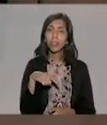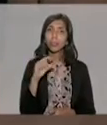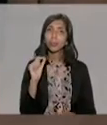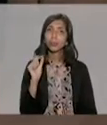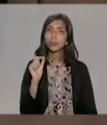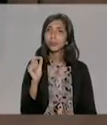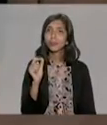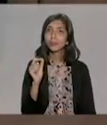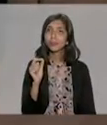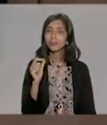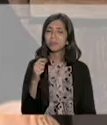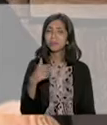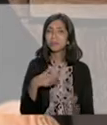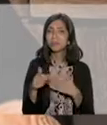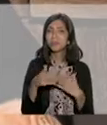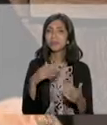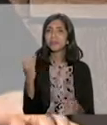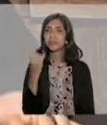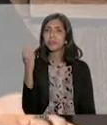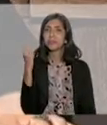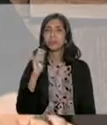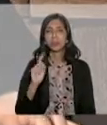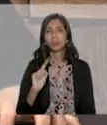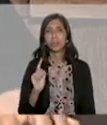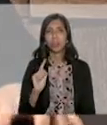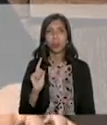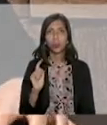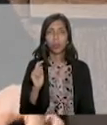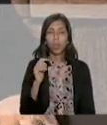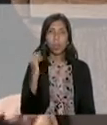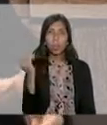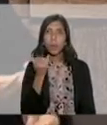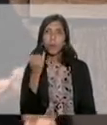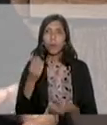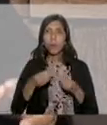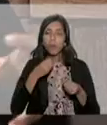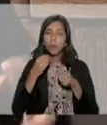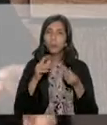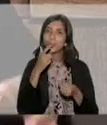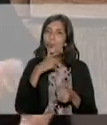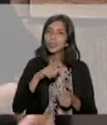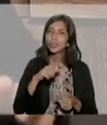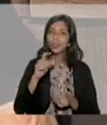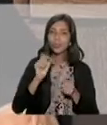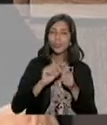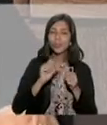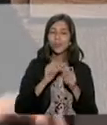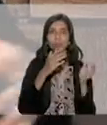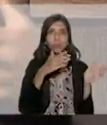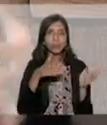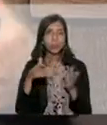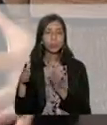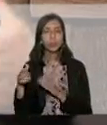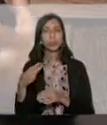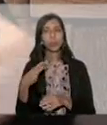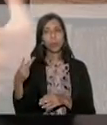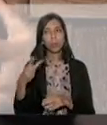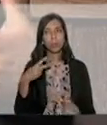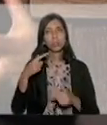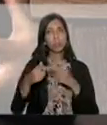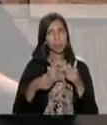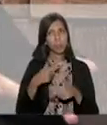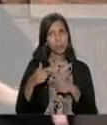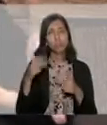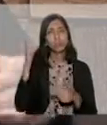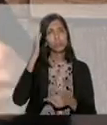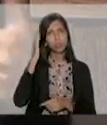isso fica secundário, né? O importante é como a gente consegue chegar num produto final. Então a gente trabalha de uma